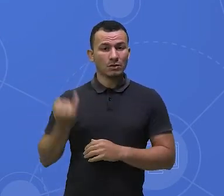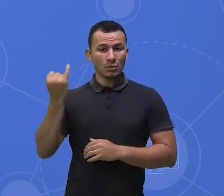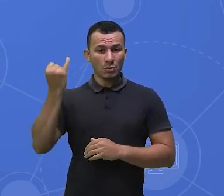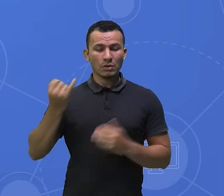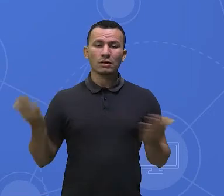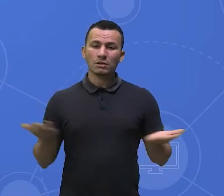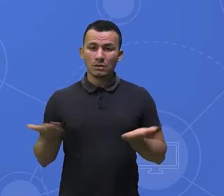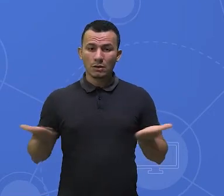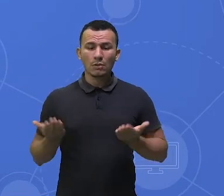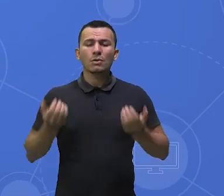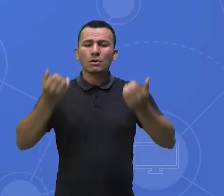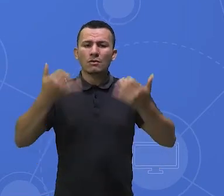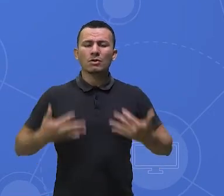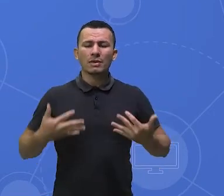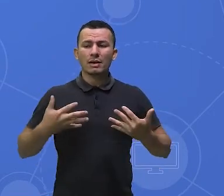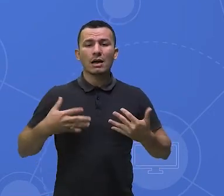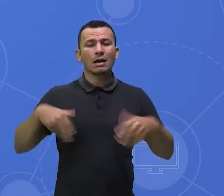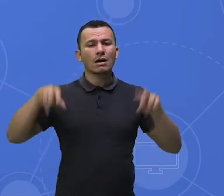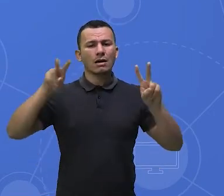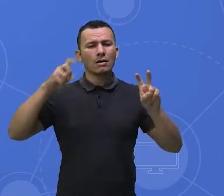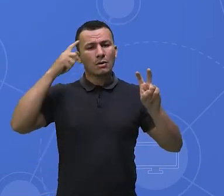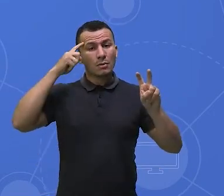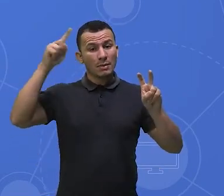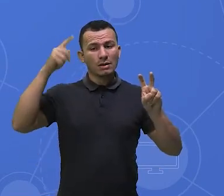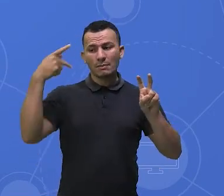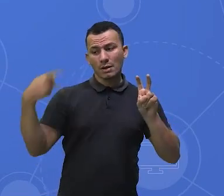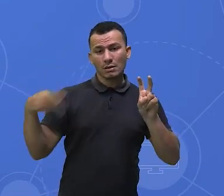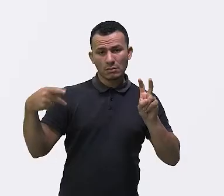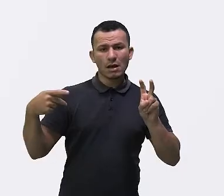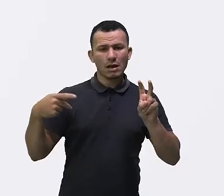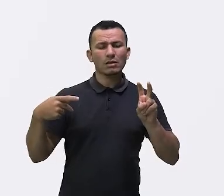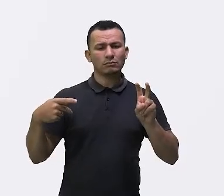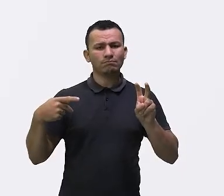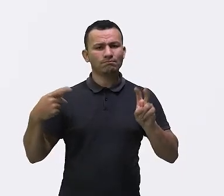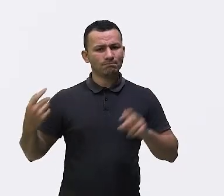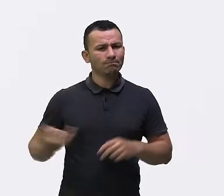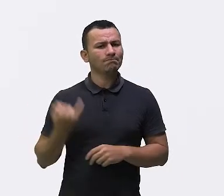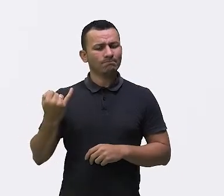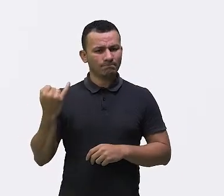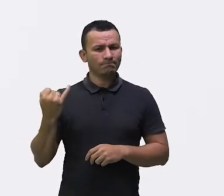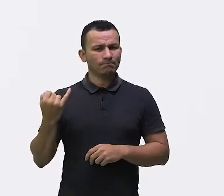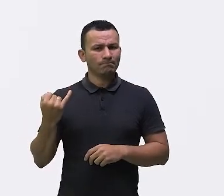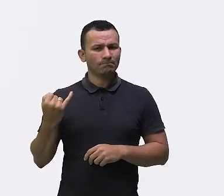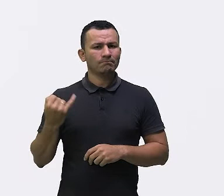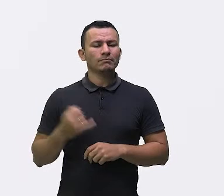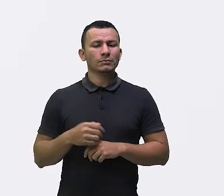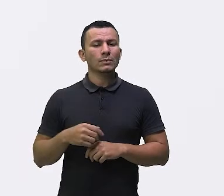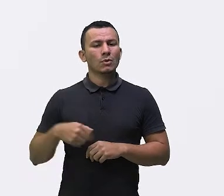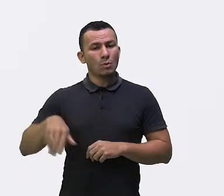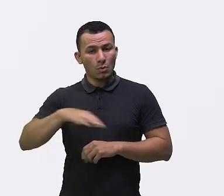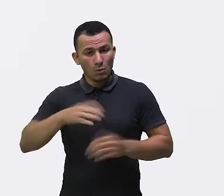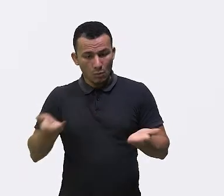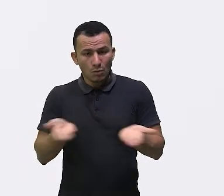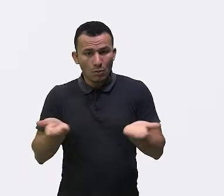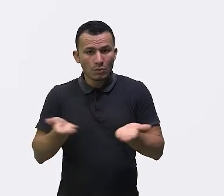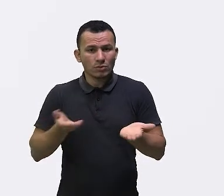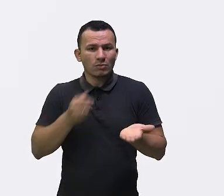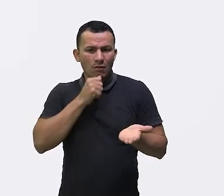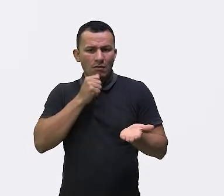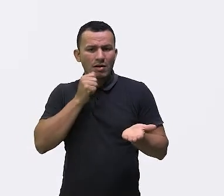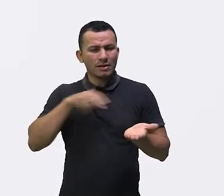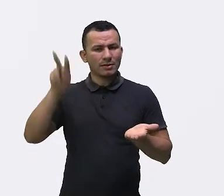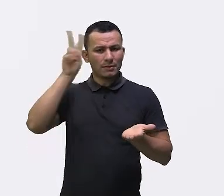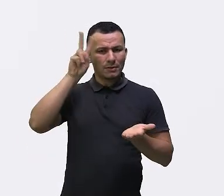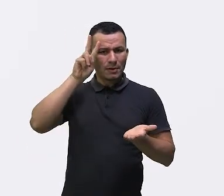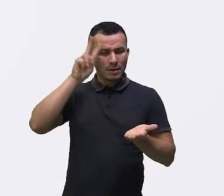aqui essa ideia do legado de Karl Marx, que parece inquestionável, né, para os nossos dias. Ainda que a